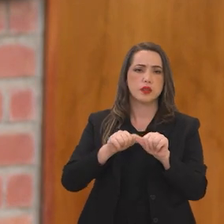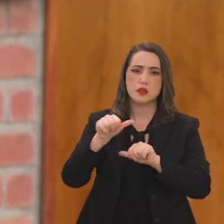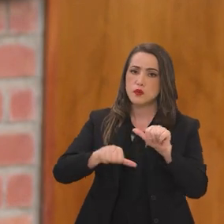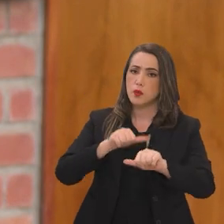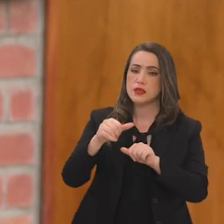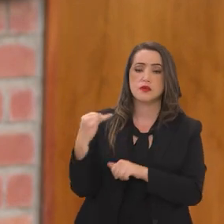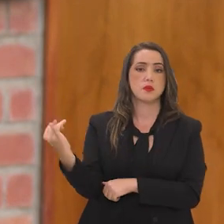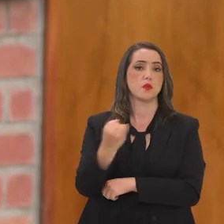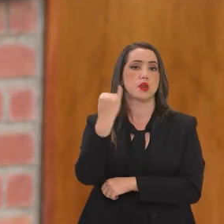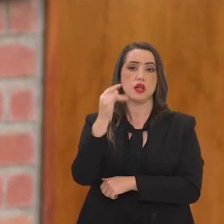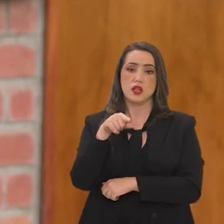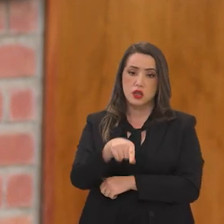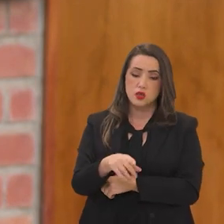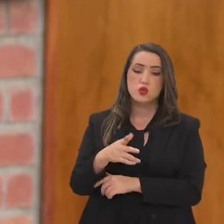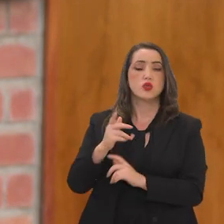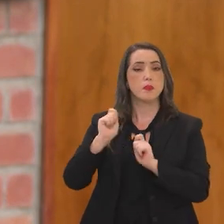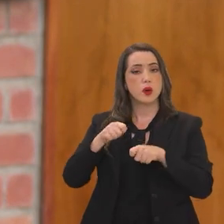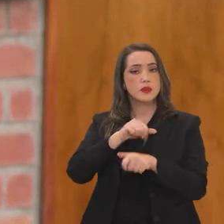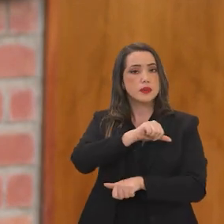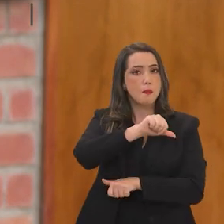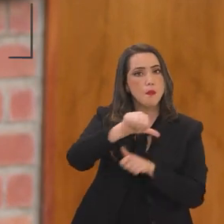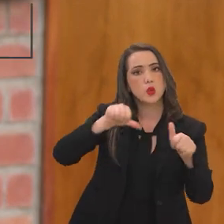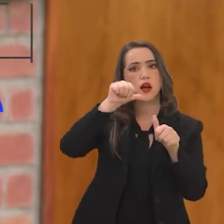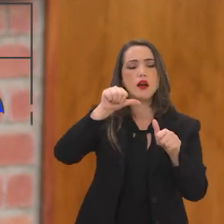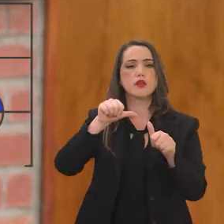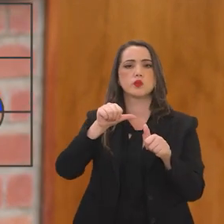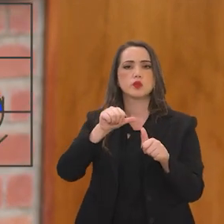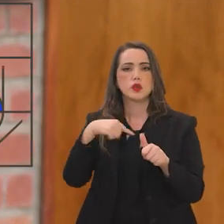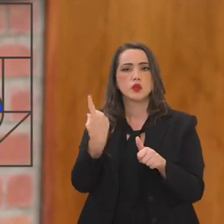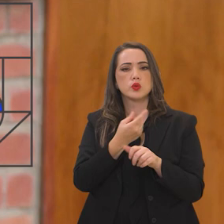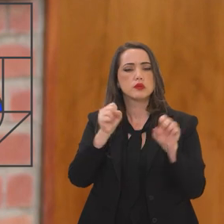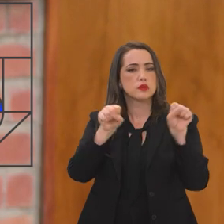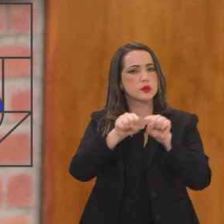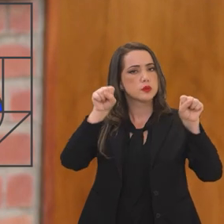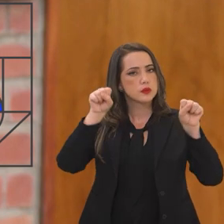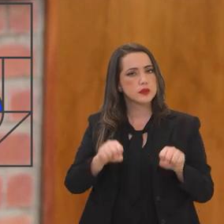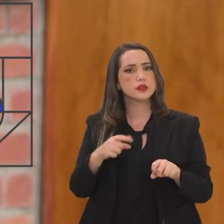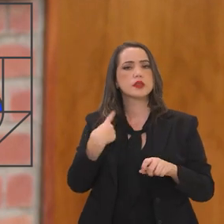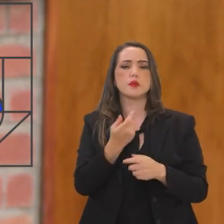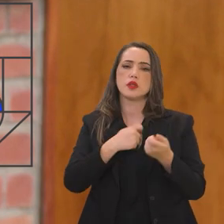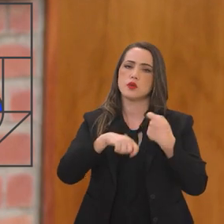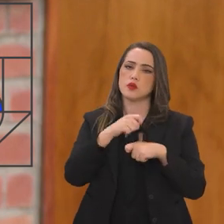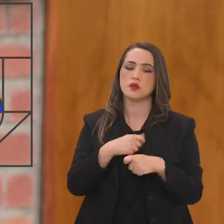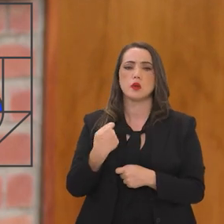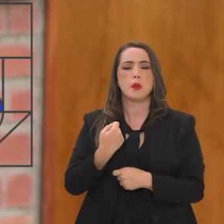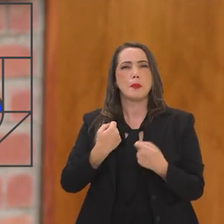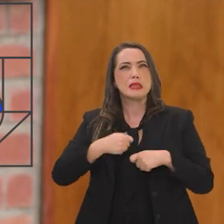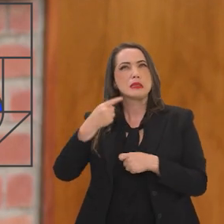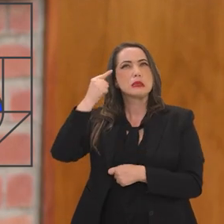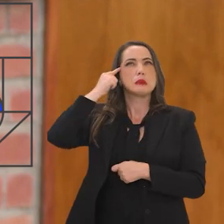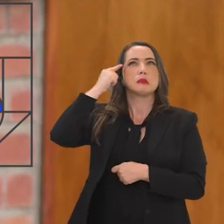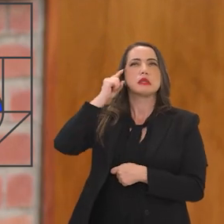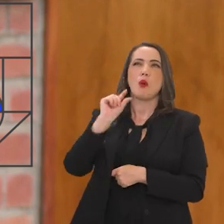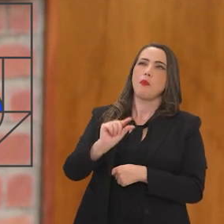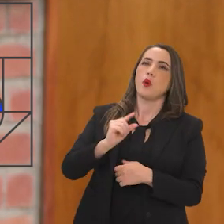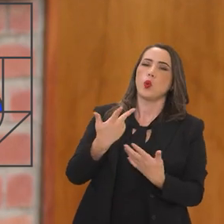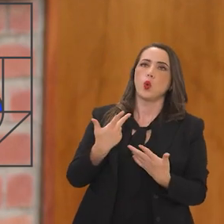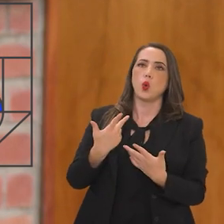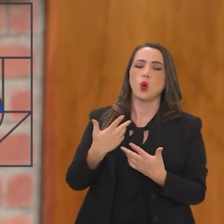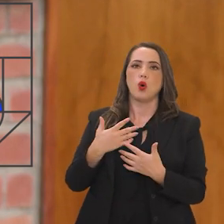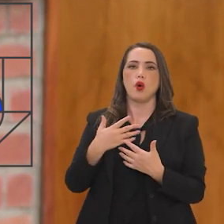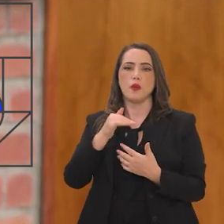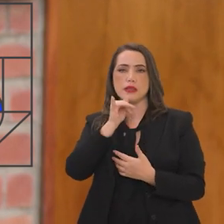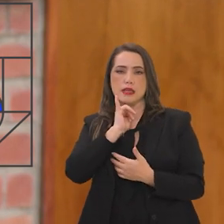esse Potencial em algo que realmente seja capaz de modificar nosso sistema nossa economia a gente tem que pensar um pouco